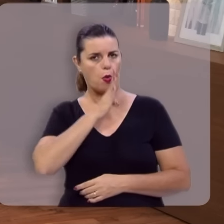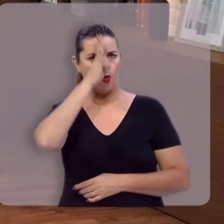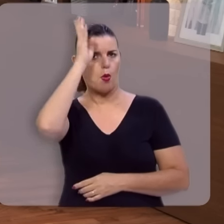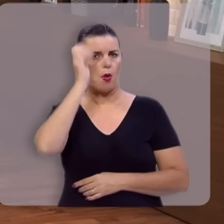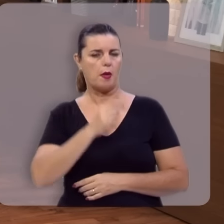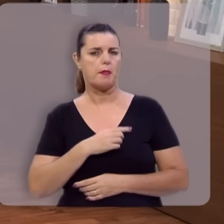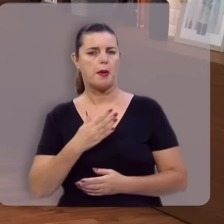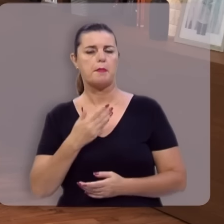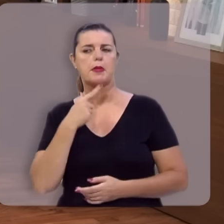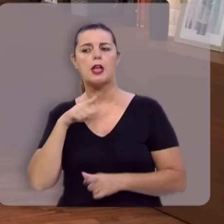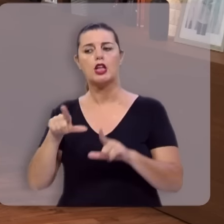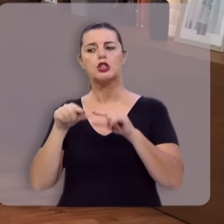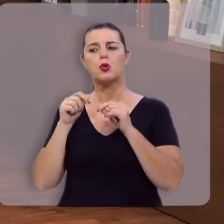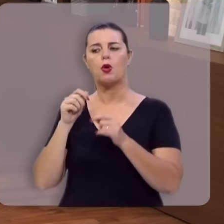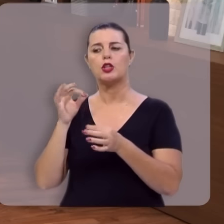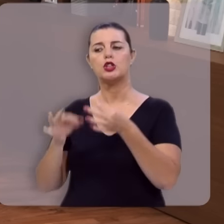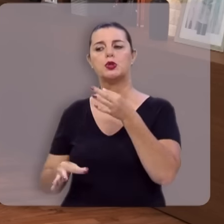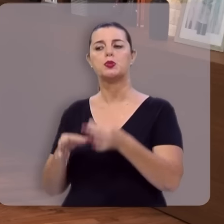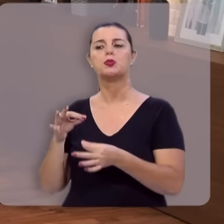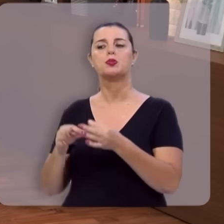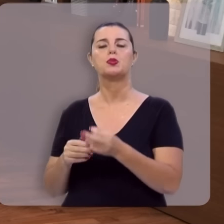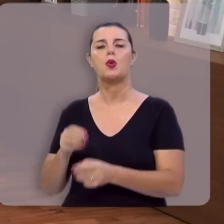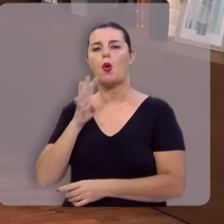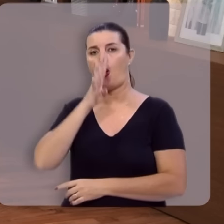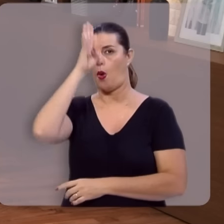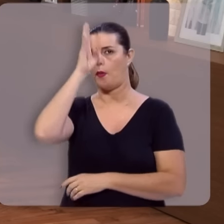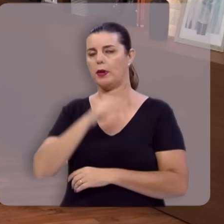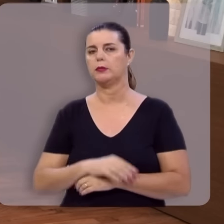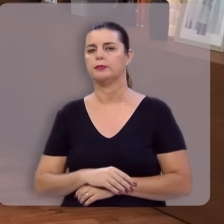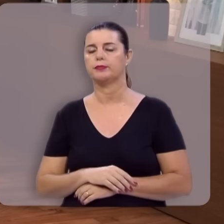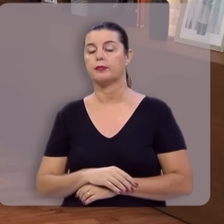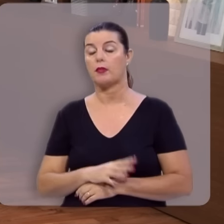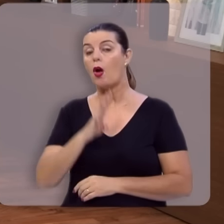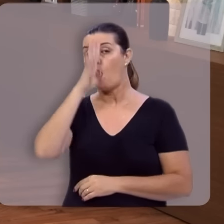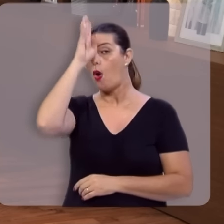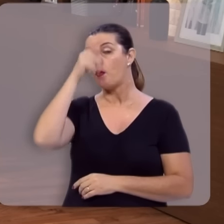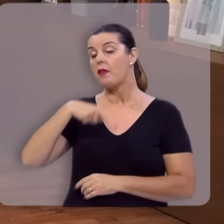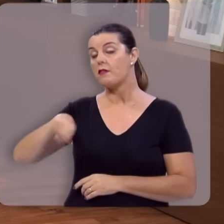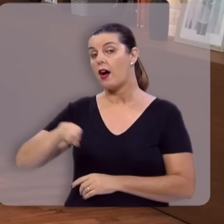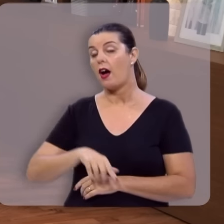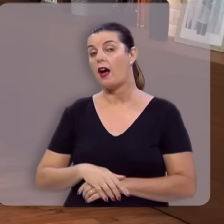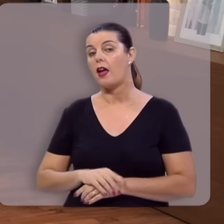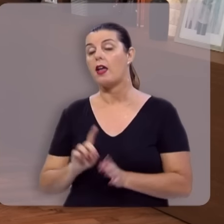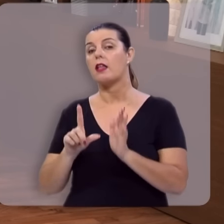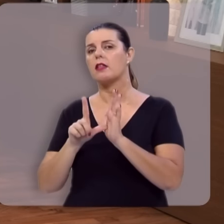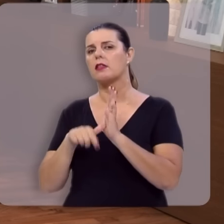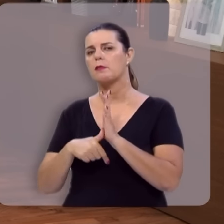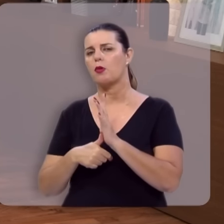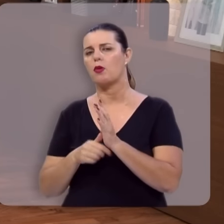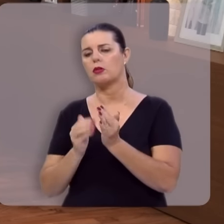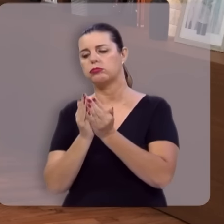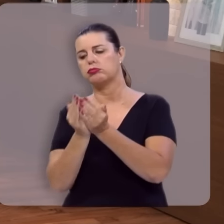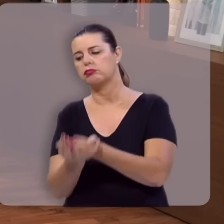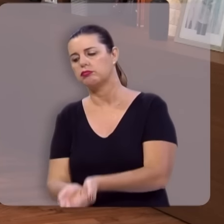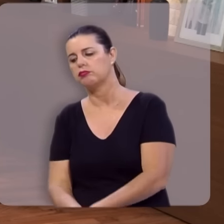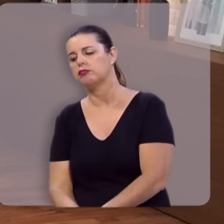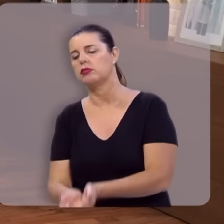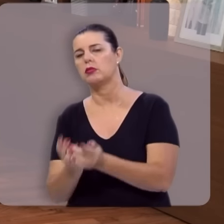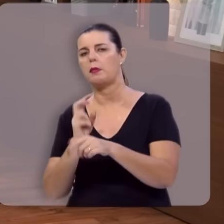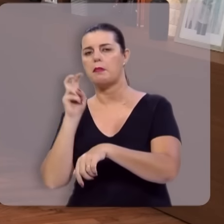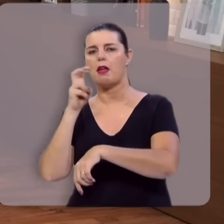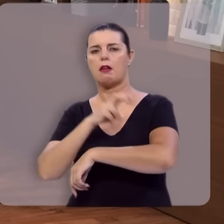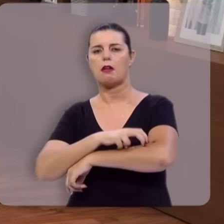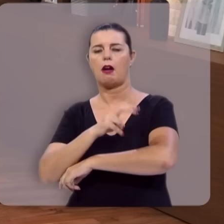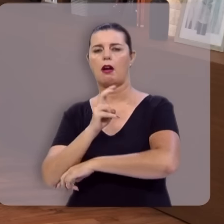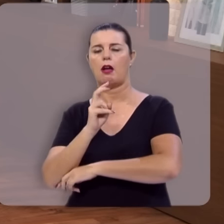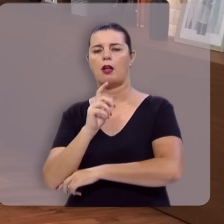julgado em Roma. E para Roma ele vai, depois de enfrentar um naufrágio e ser picado por uma cobra